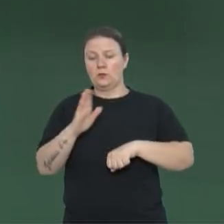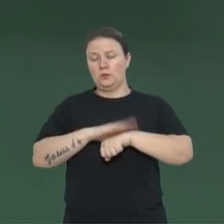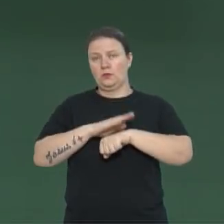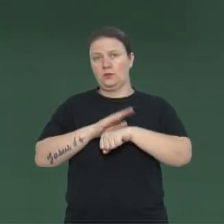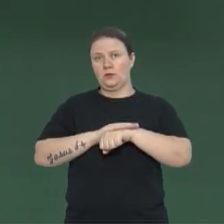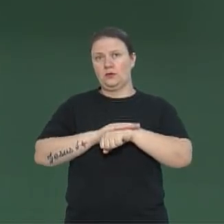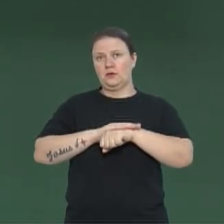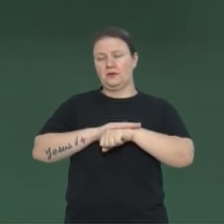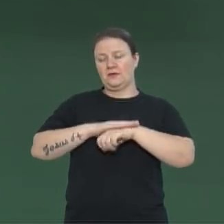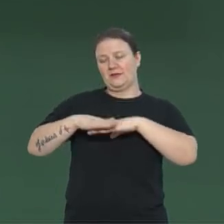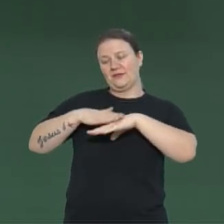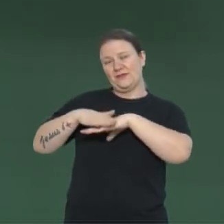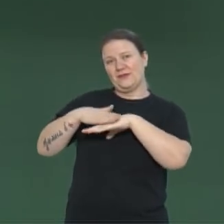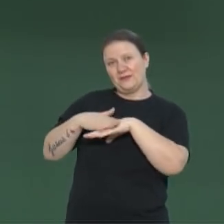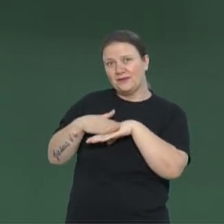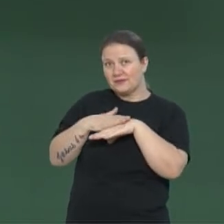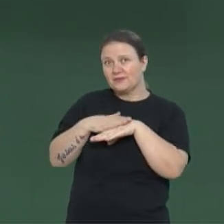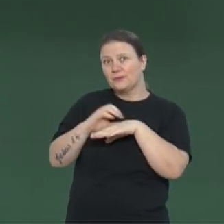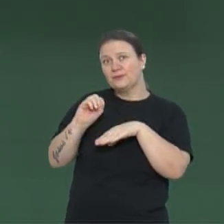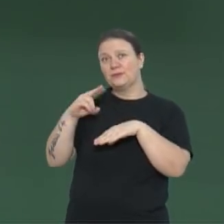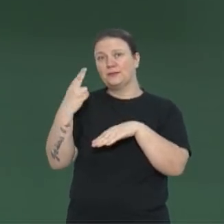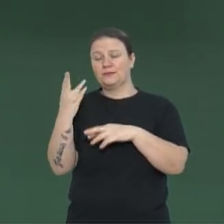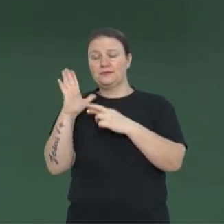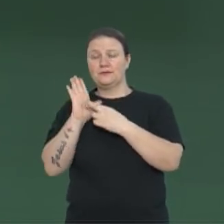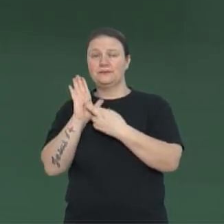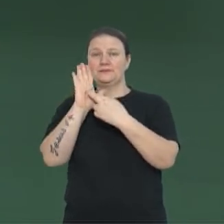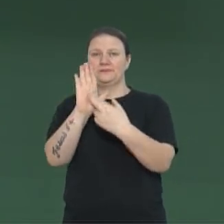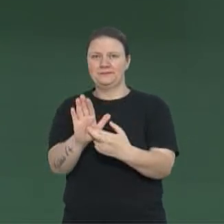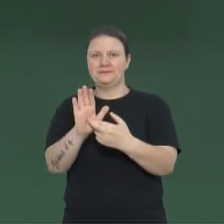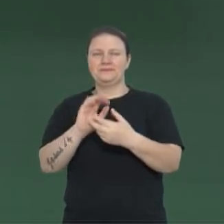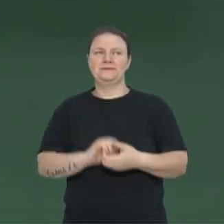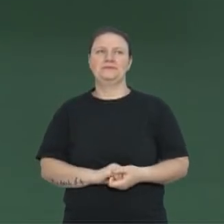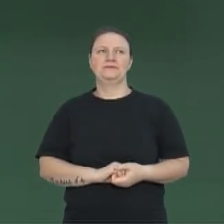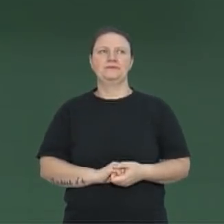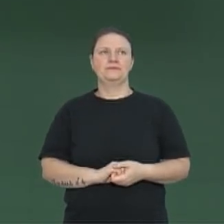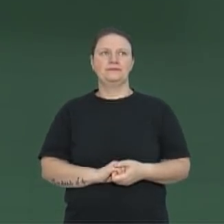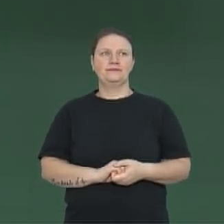fala ou quando você está representando.